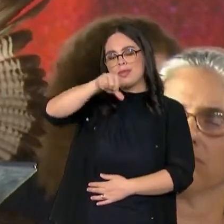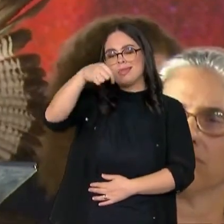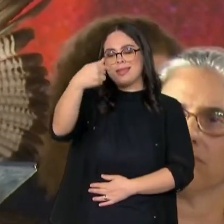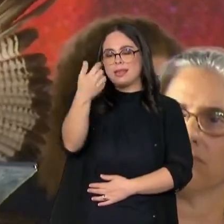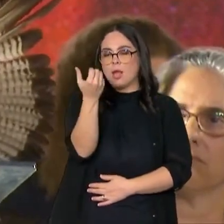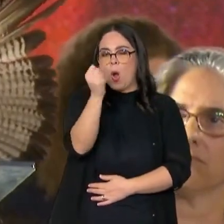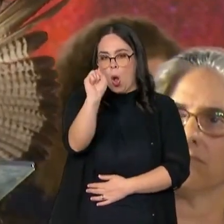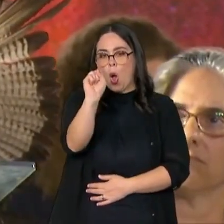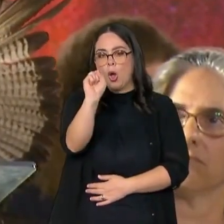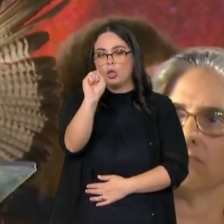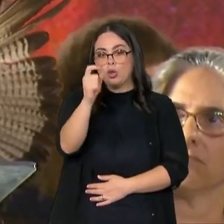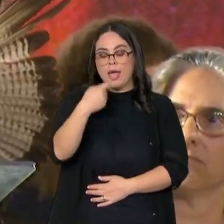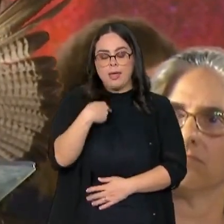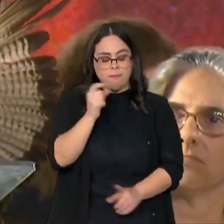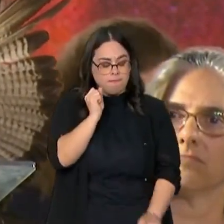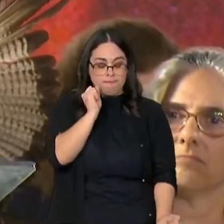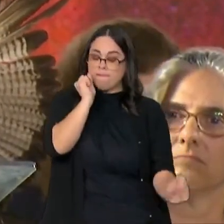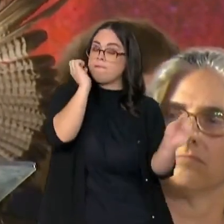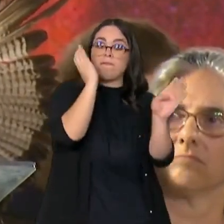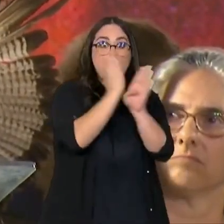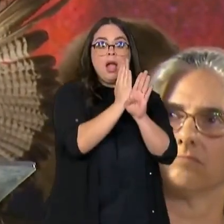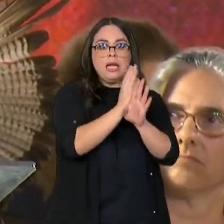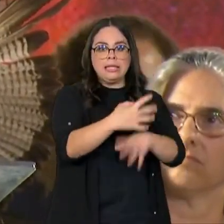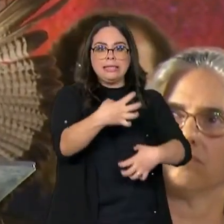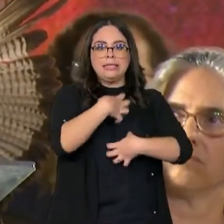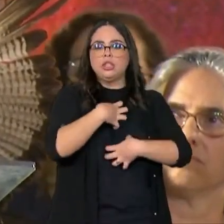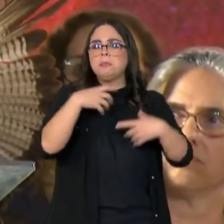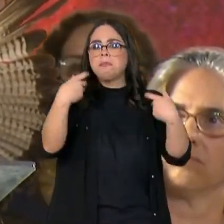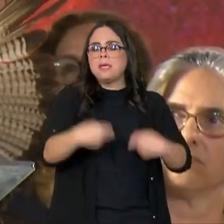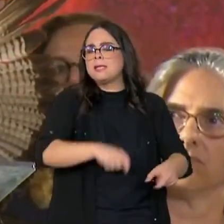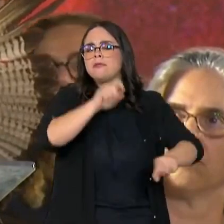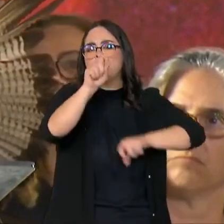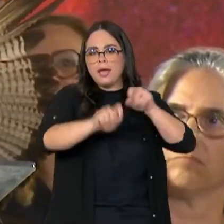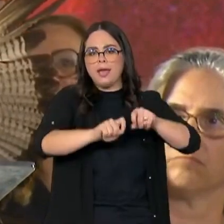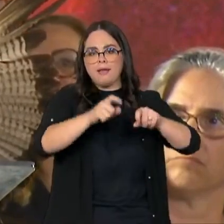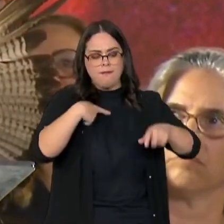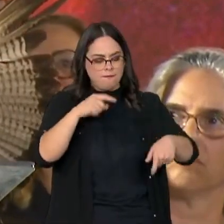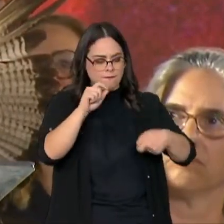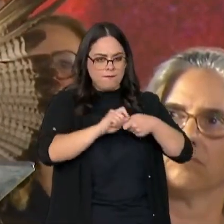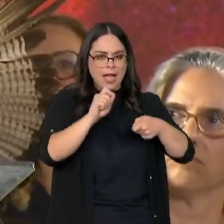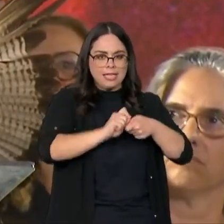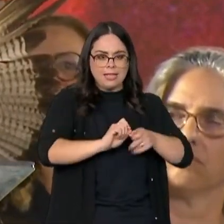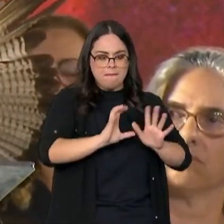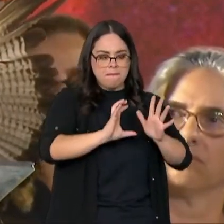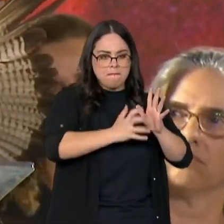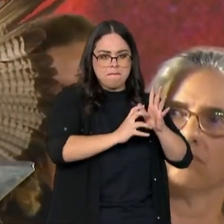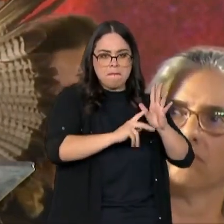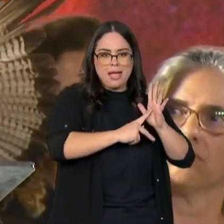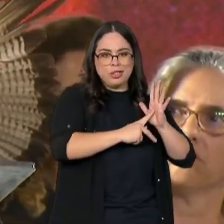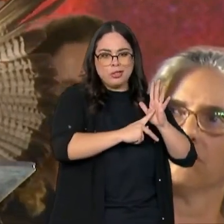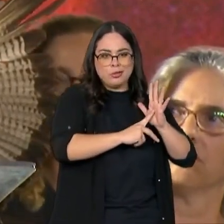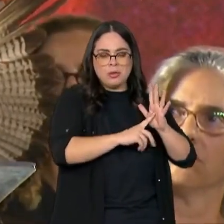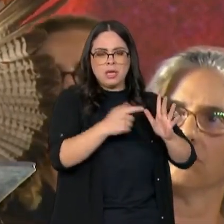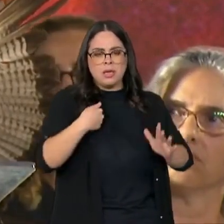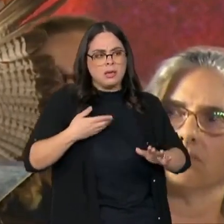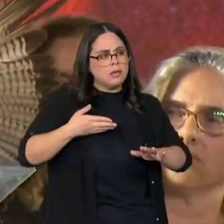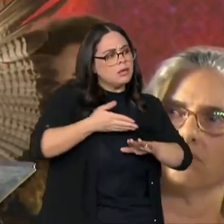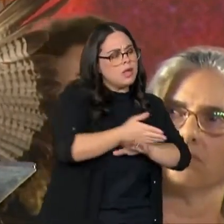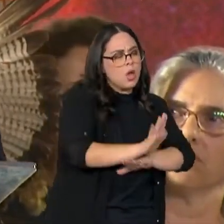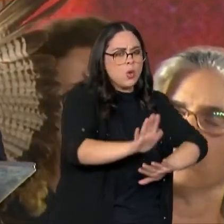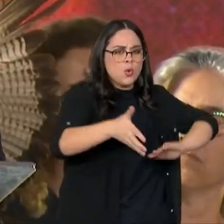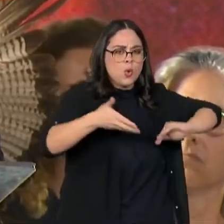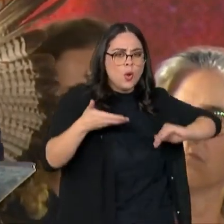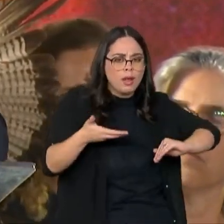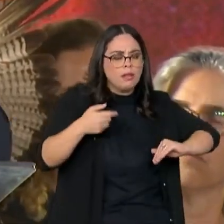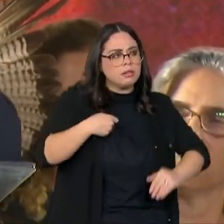1978, eu descobri e senti a necessidade de fazer um partido político, porque eu fui ao Congresso